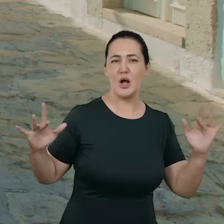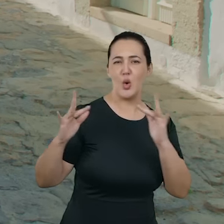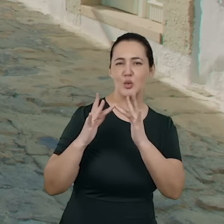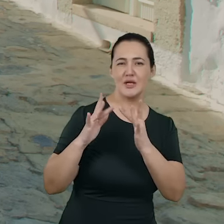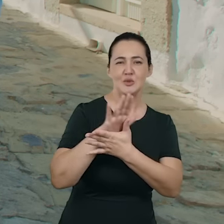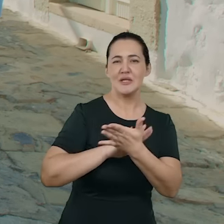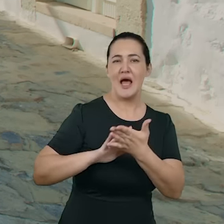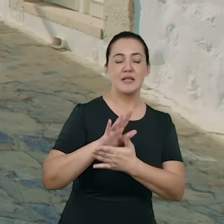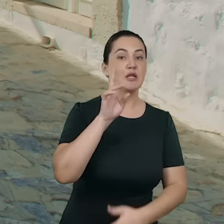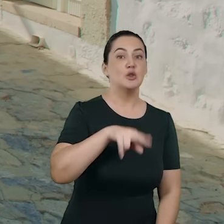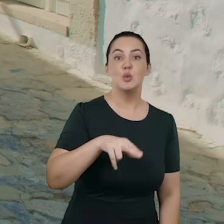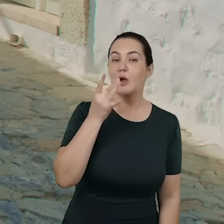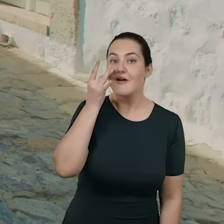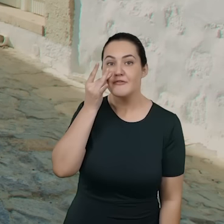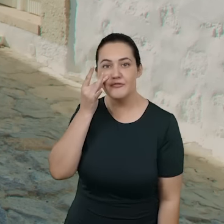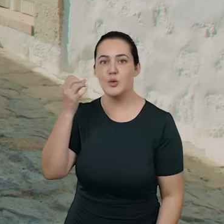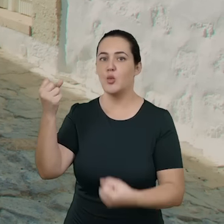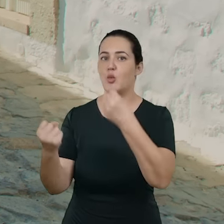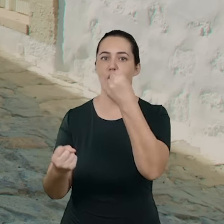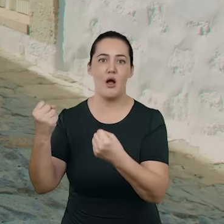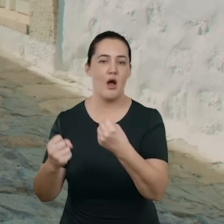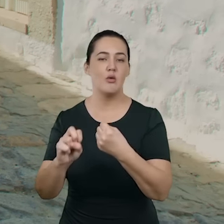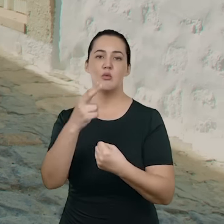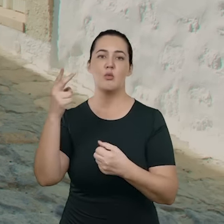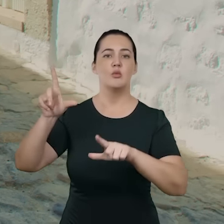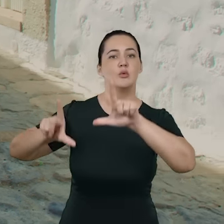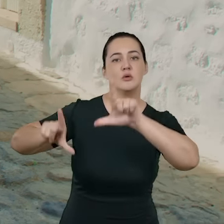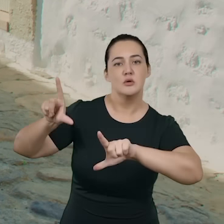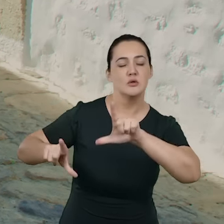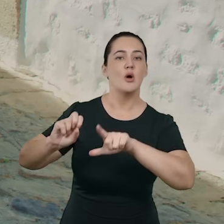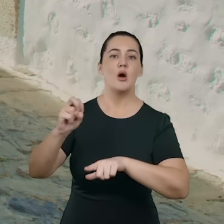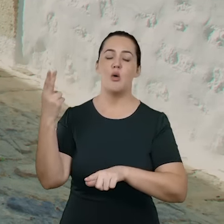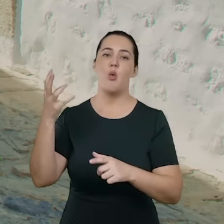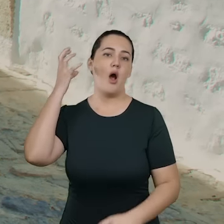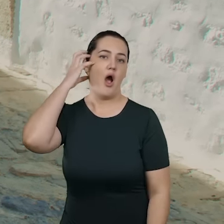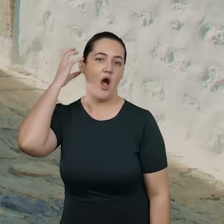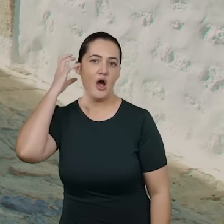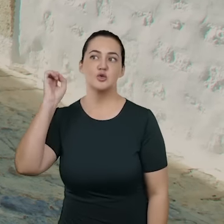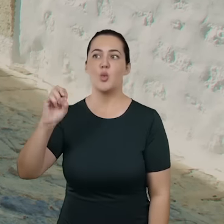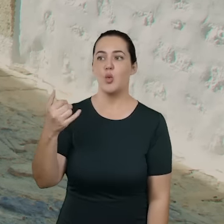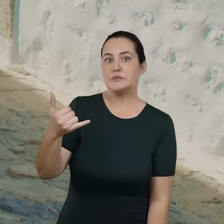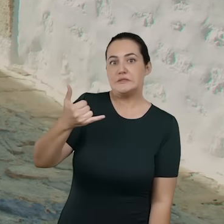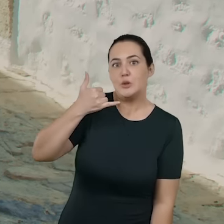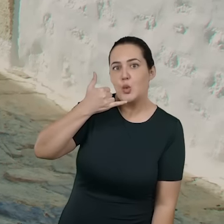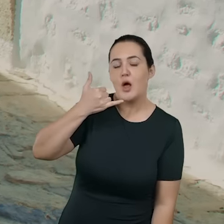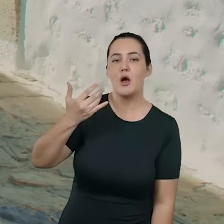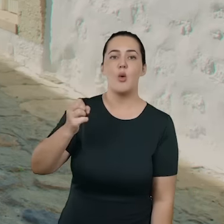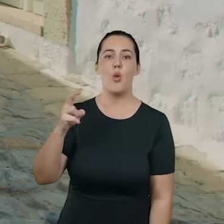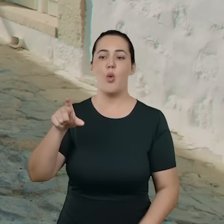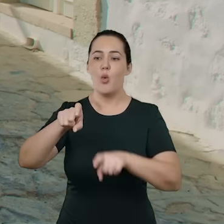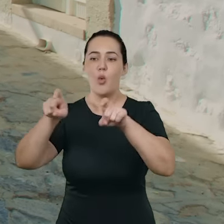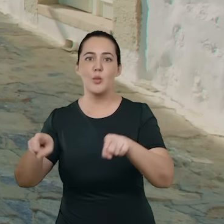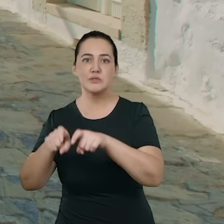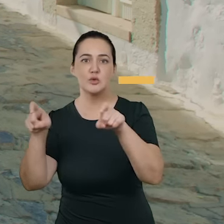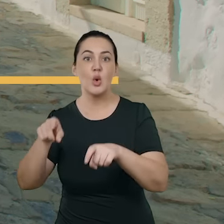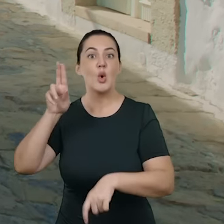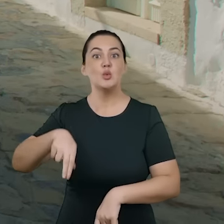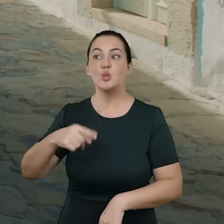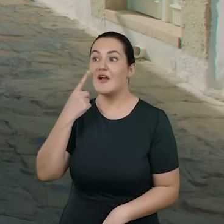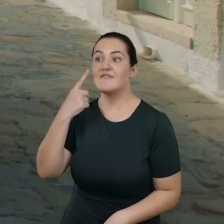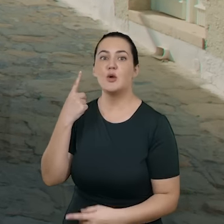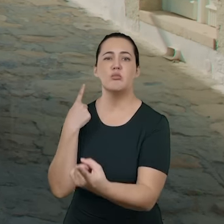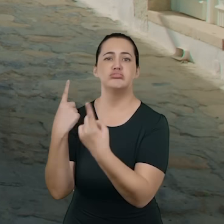um automóvel, um aparelho de TV, um aparelho de rádio, um celular, um computador, uma avenida de São